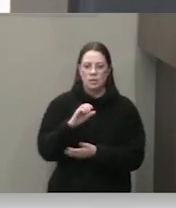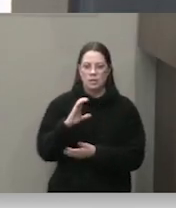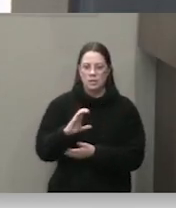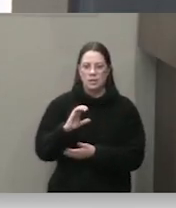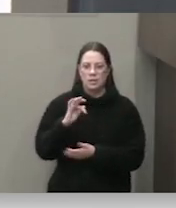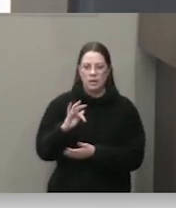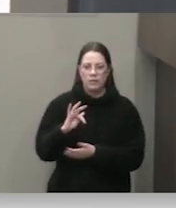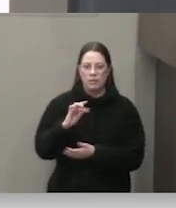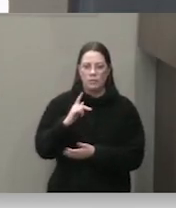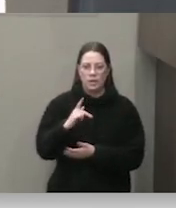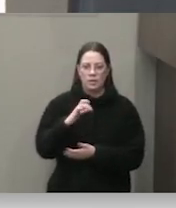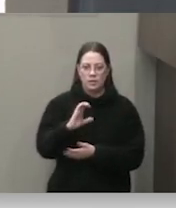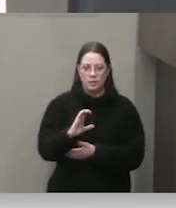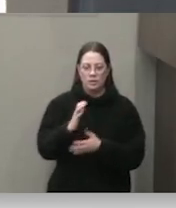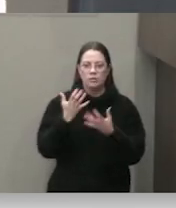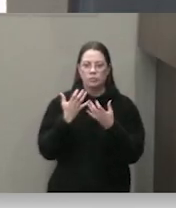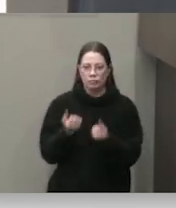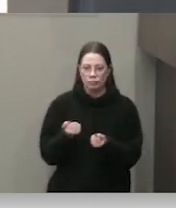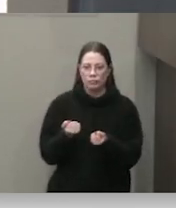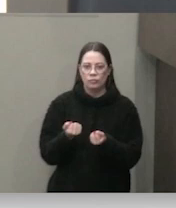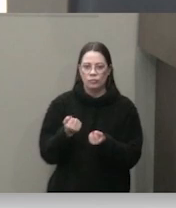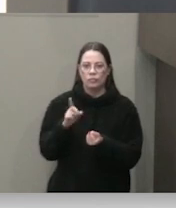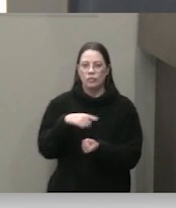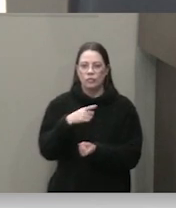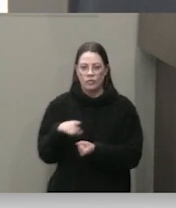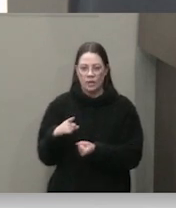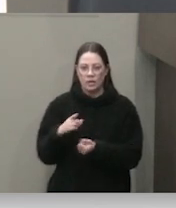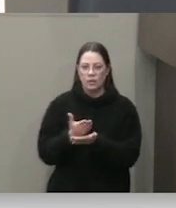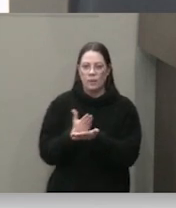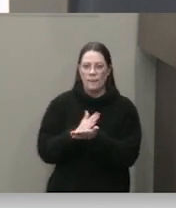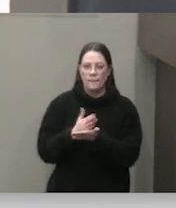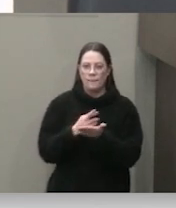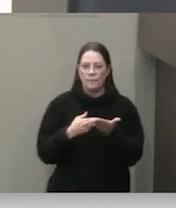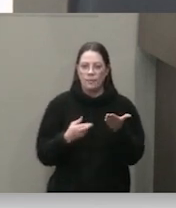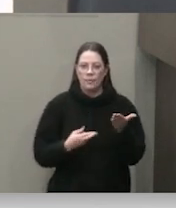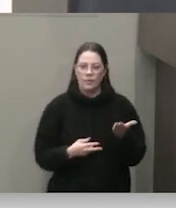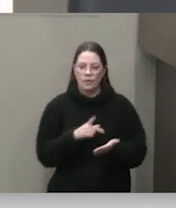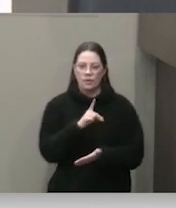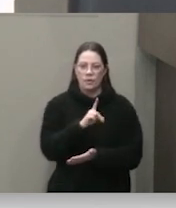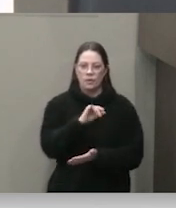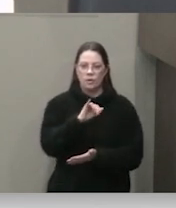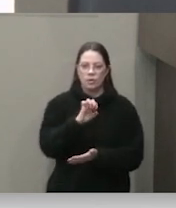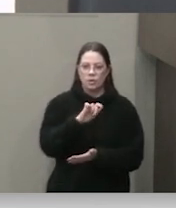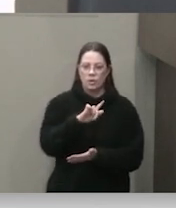CFPC, parecer pelo acatamento do veto parcial. Relator, vereador Diego Milani.